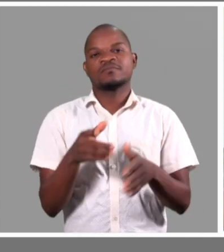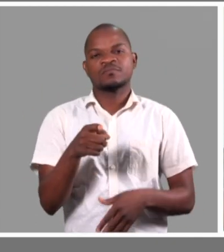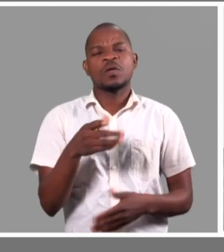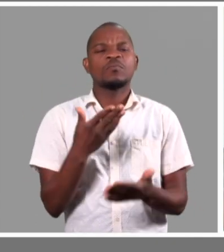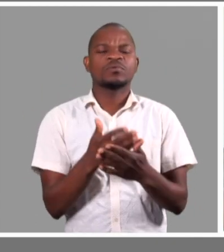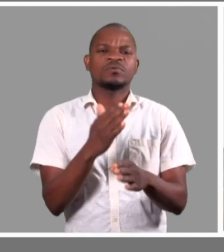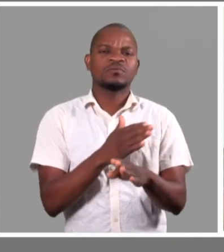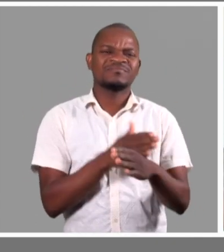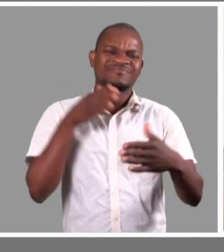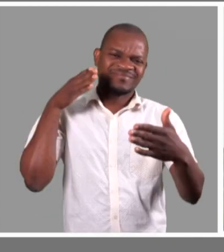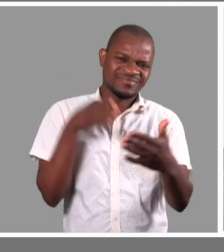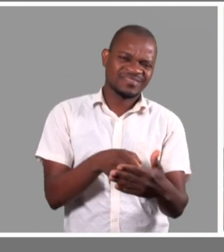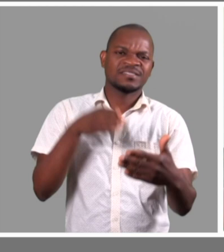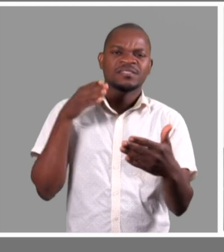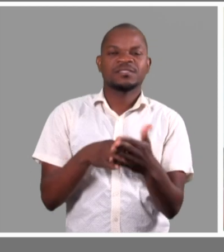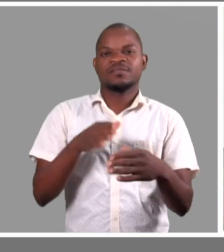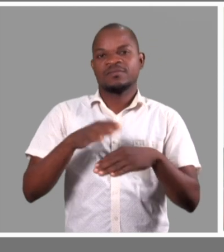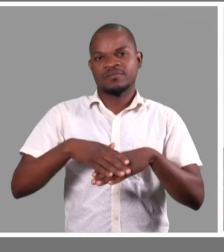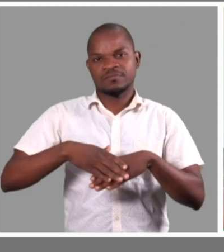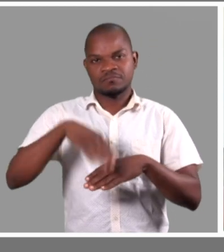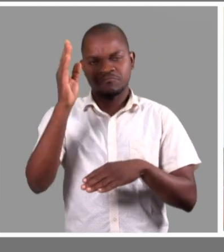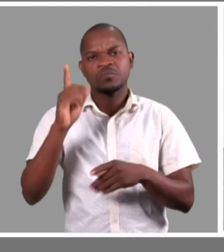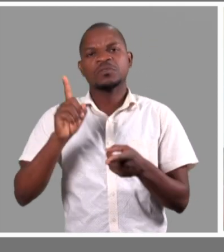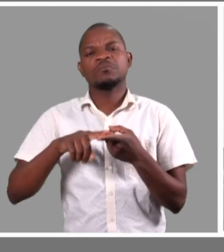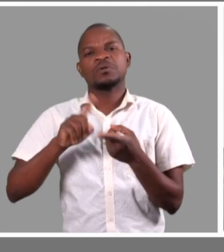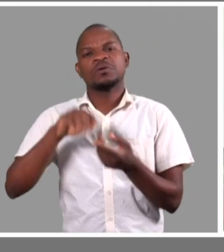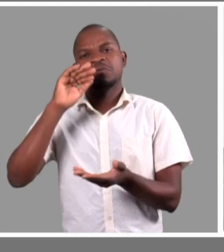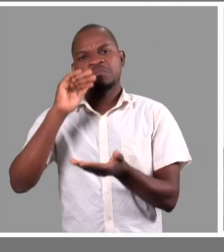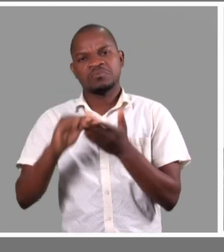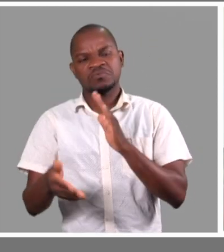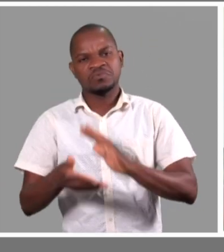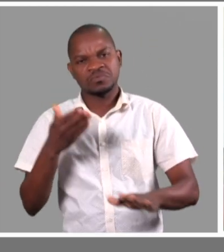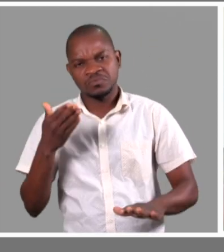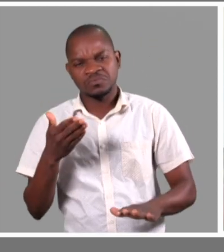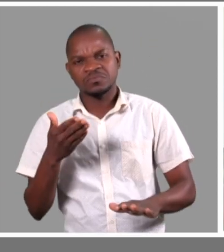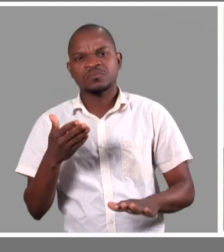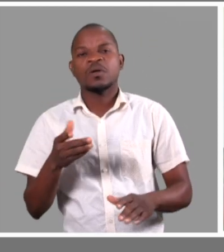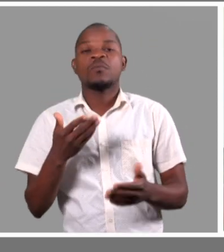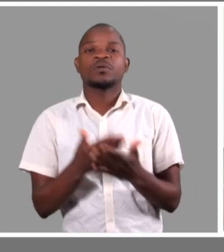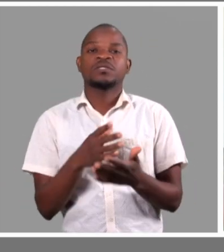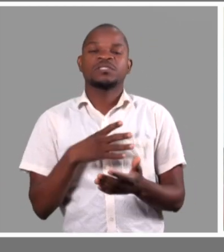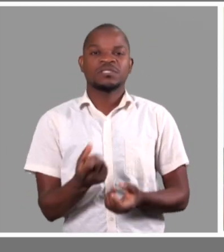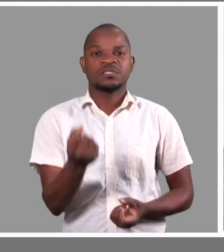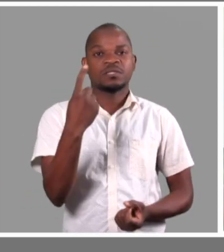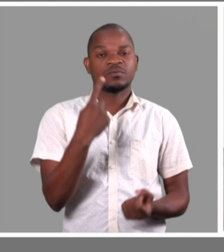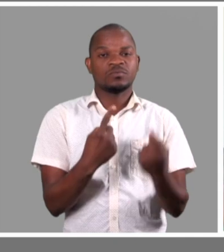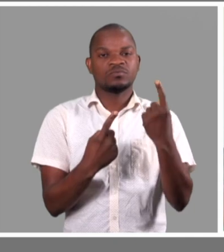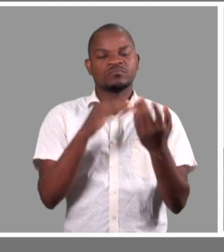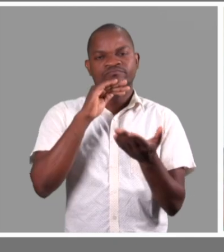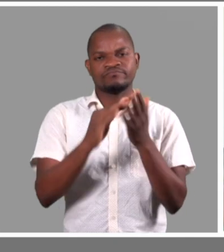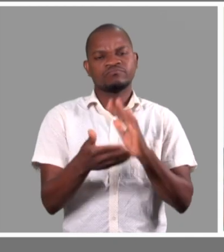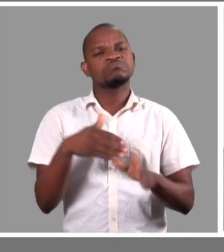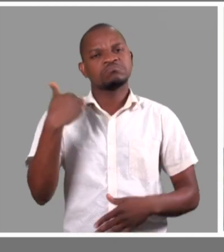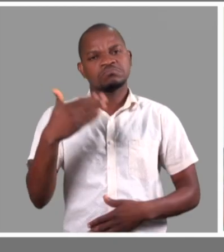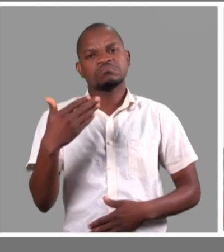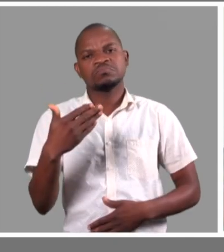dificuldade, não se importe com professores, porque ainda tem professores